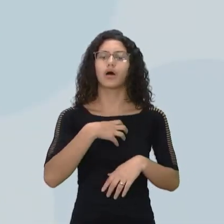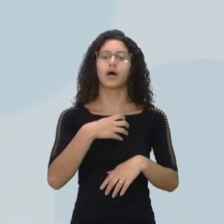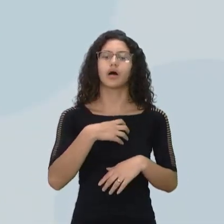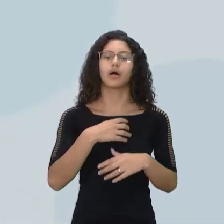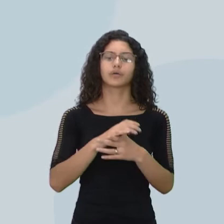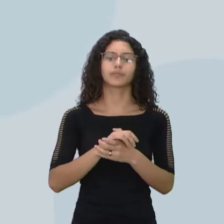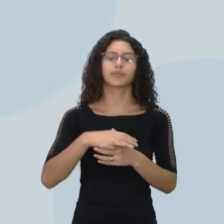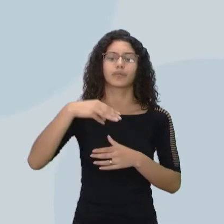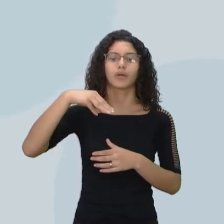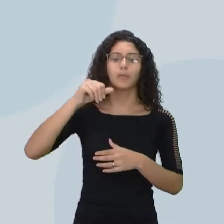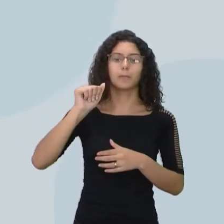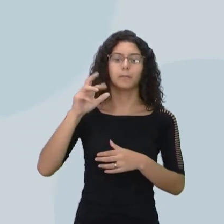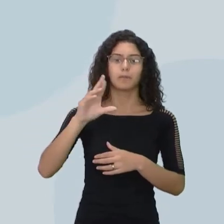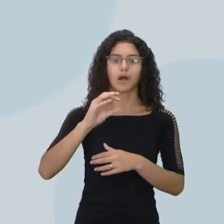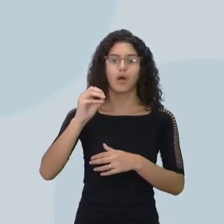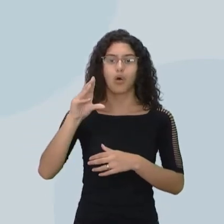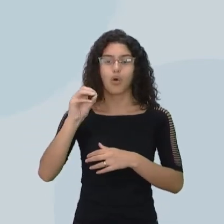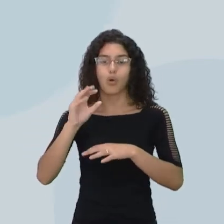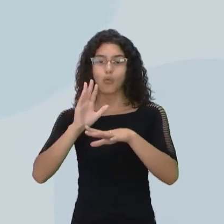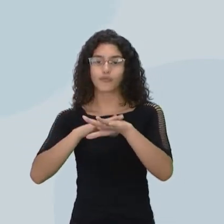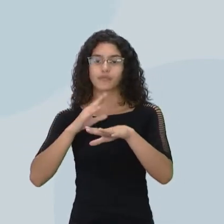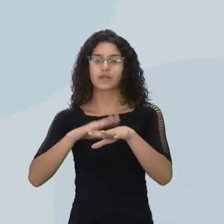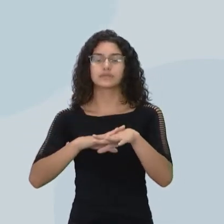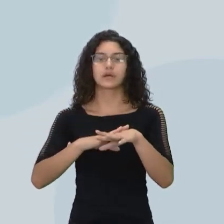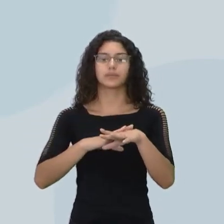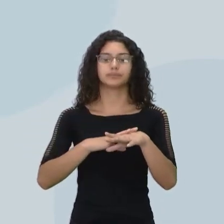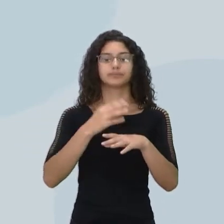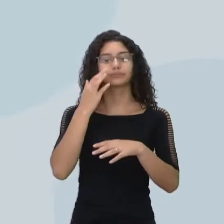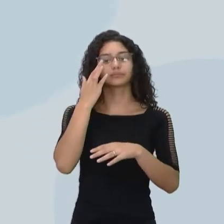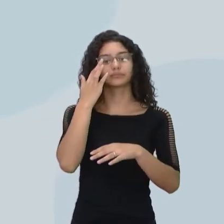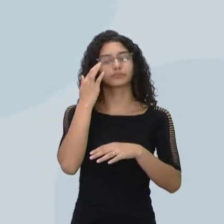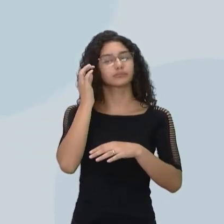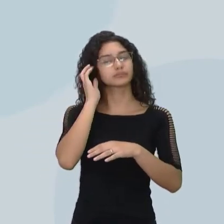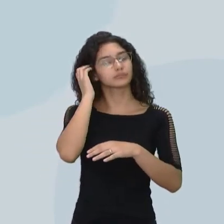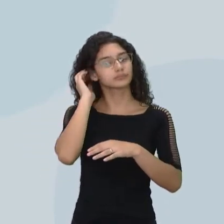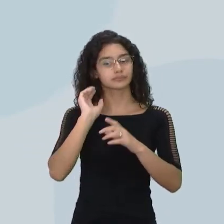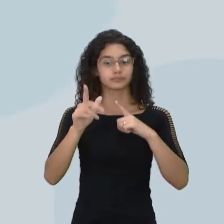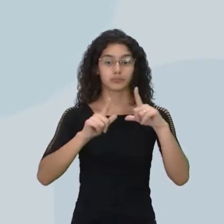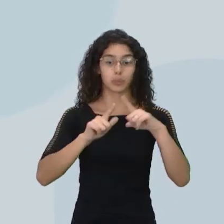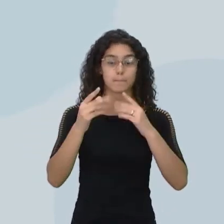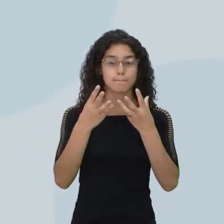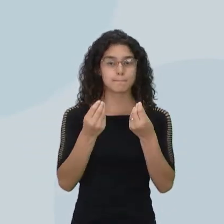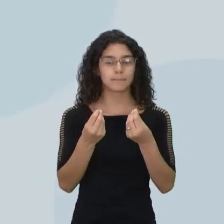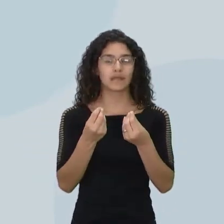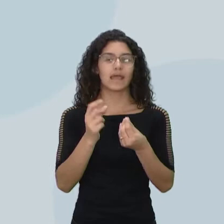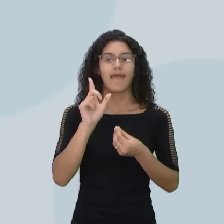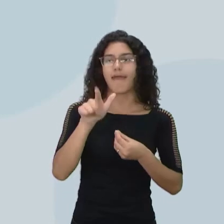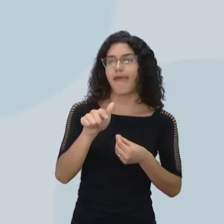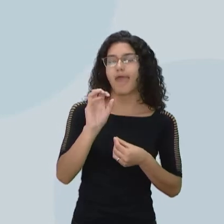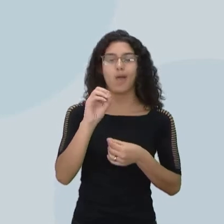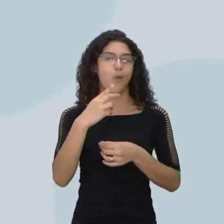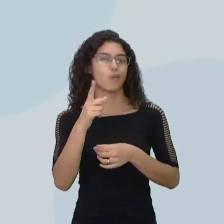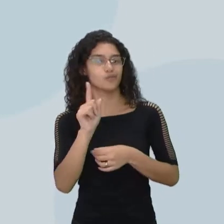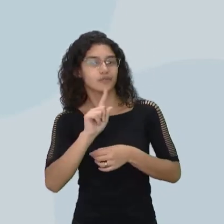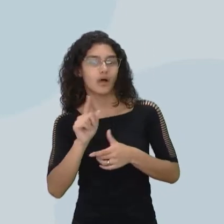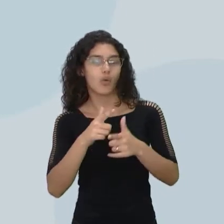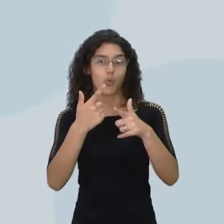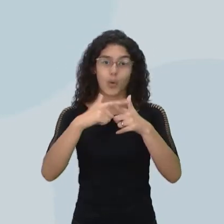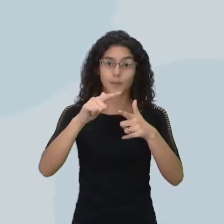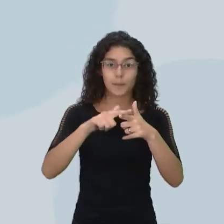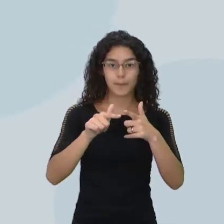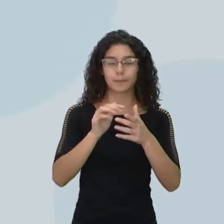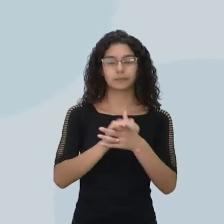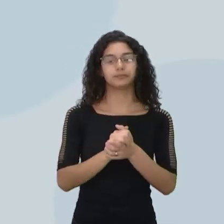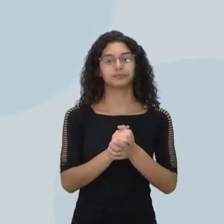E o barroco trabalha com dilemas. O barroco ele trabalha muito com essa questão do ser ou não ser, do problema, né? Por isso